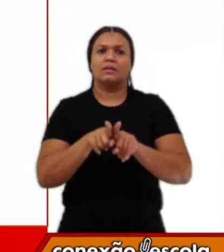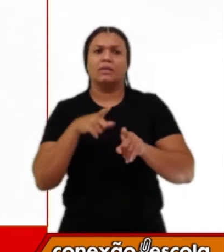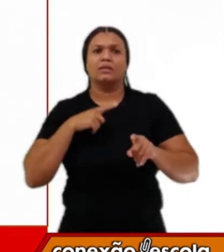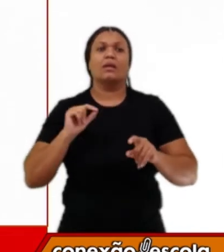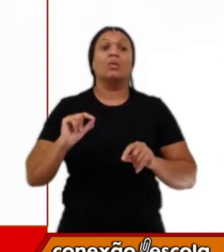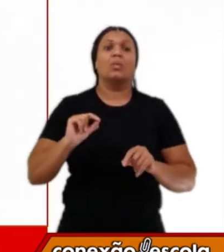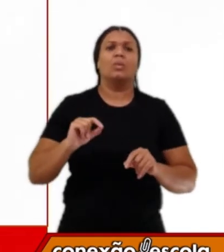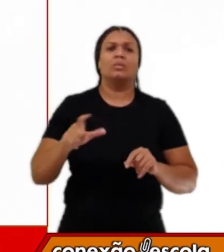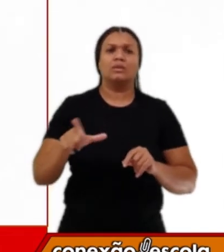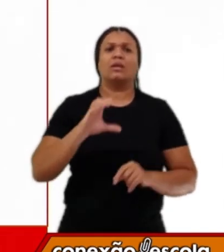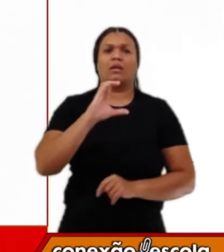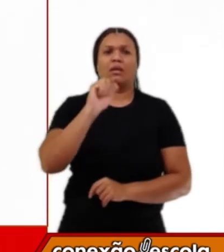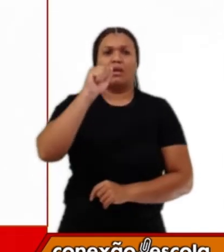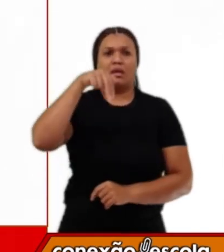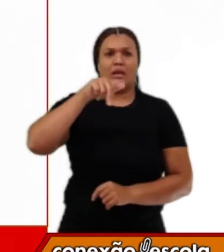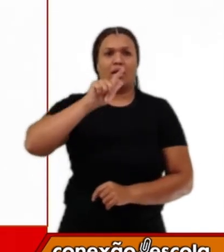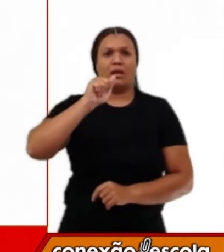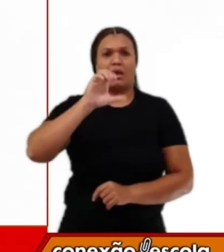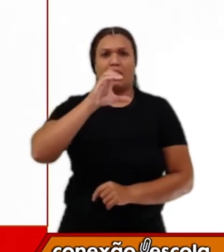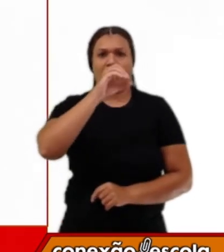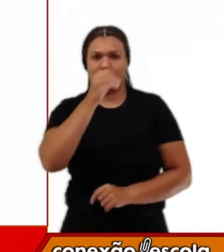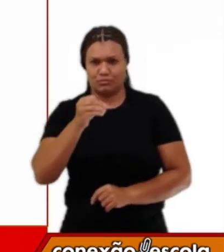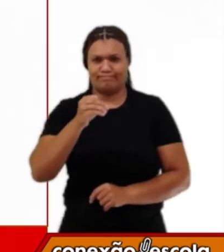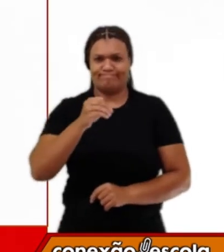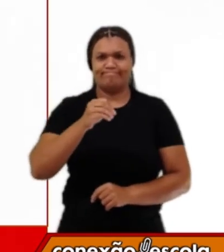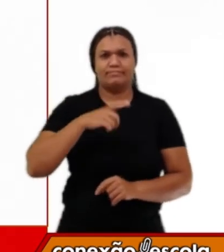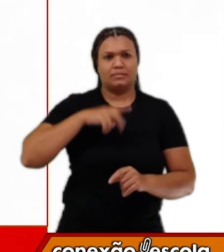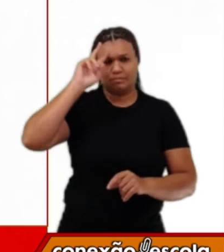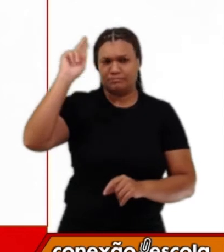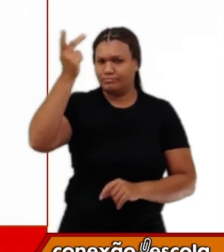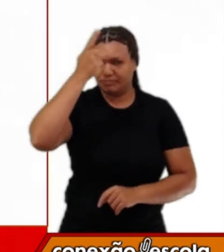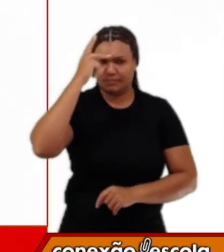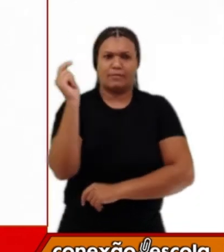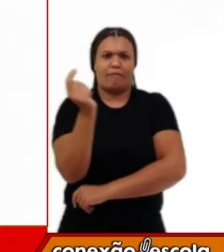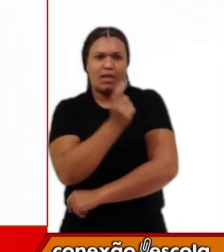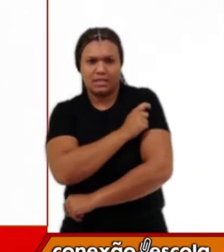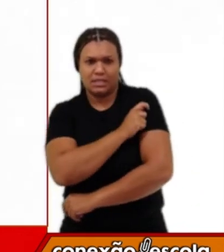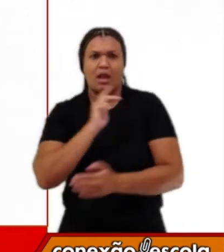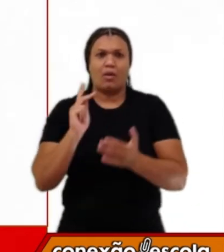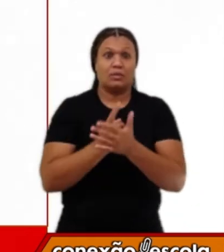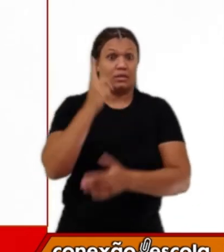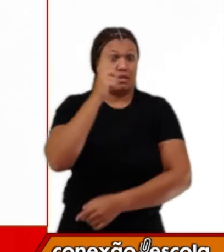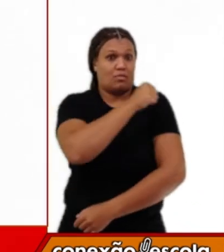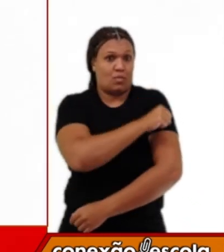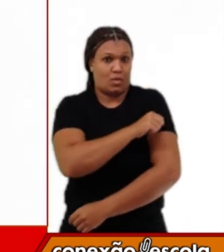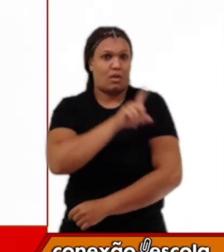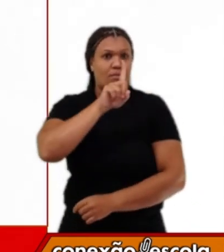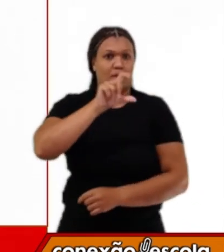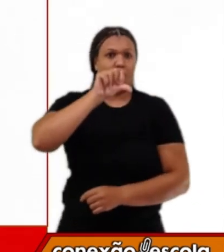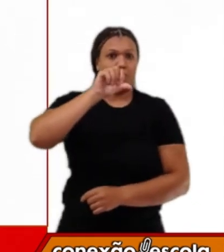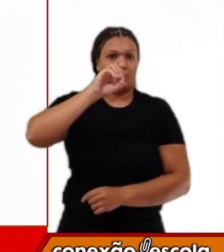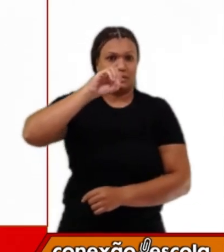ou cangaço com Lampião, a revolta da vacina que acontece no Rio de Janeiro em 1904, a revolta